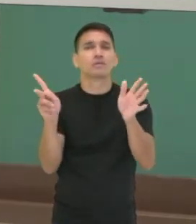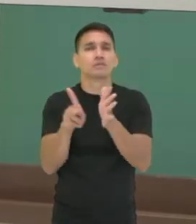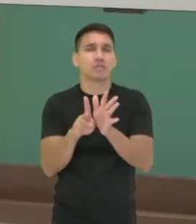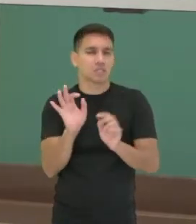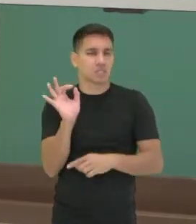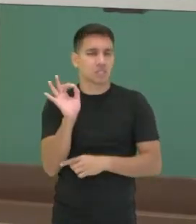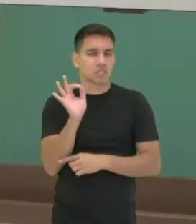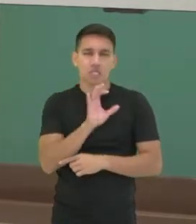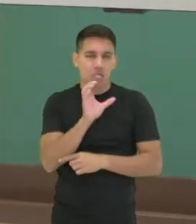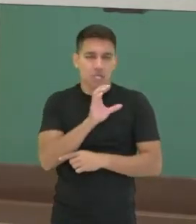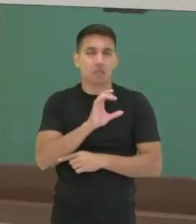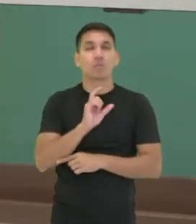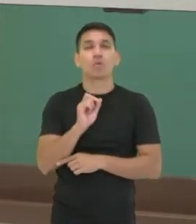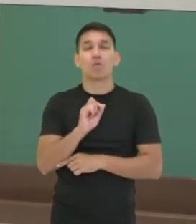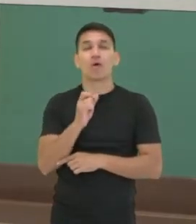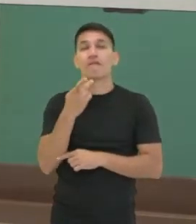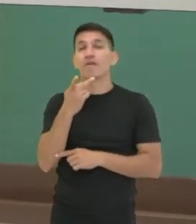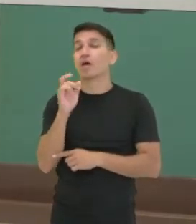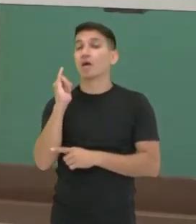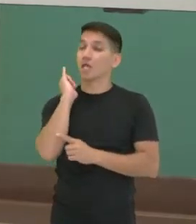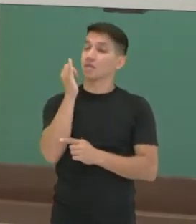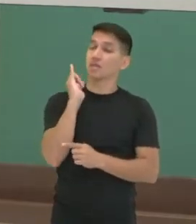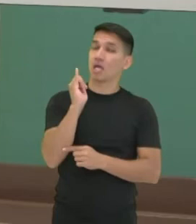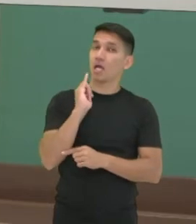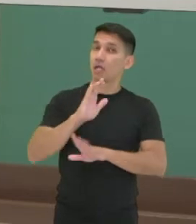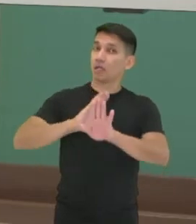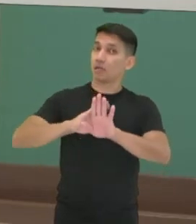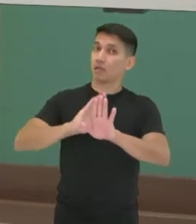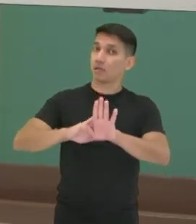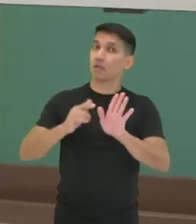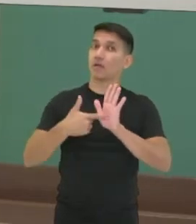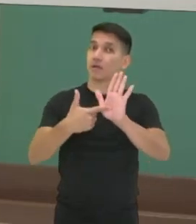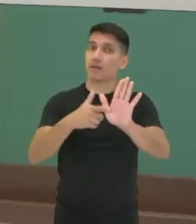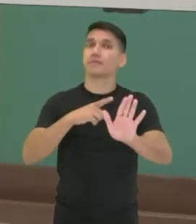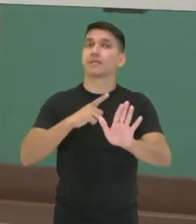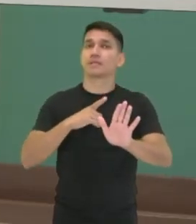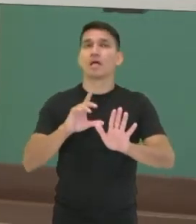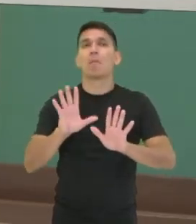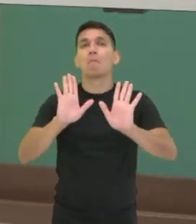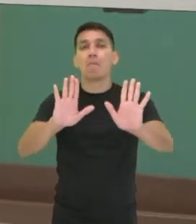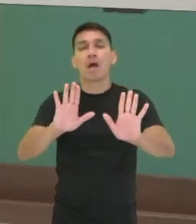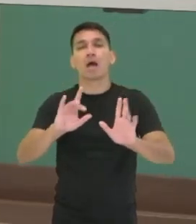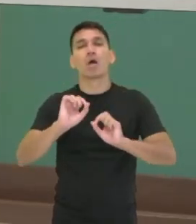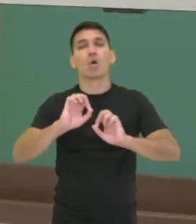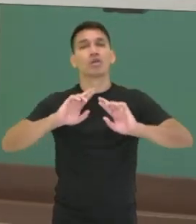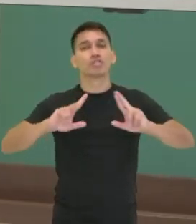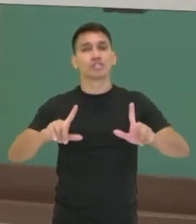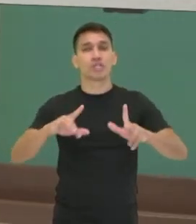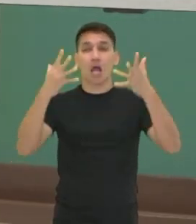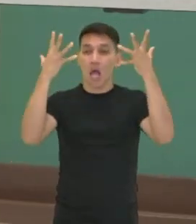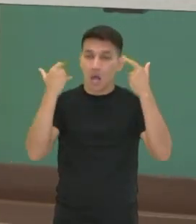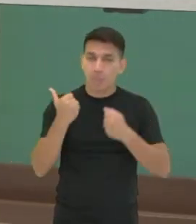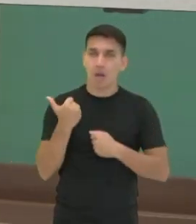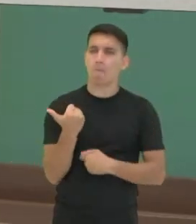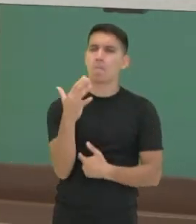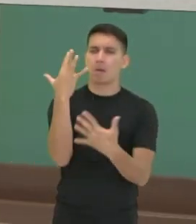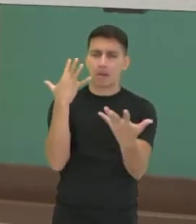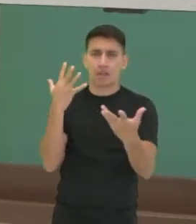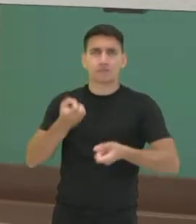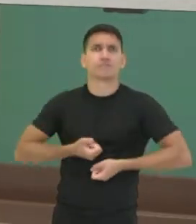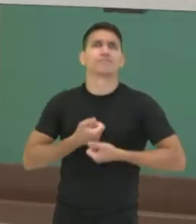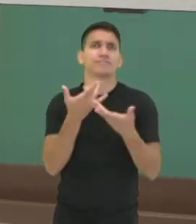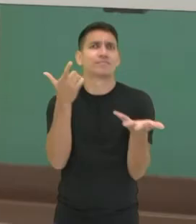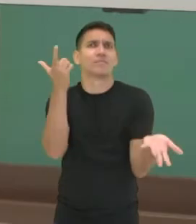objetivo de trazer algum ensinamento moral. A diferença é que na fábula animais e plantas falam, tem personalidade,